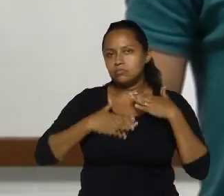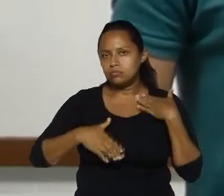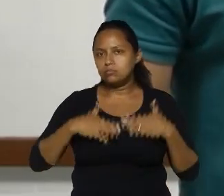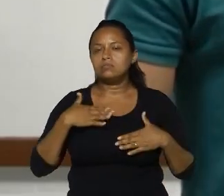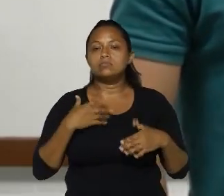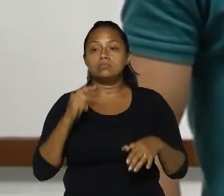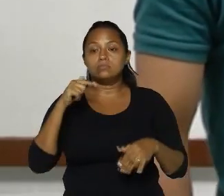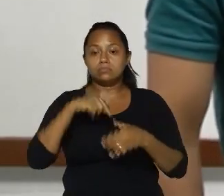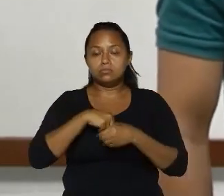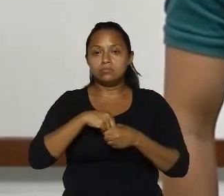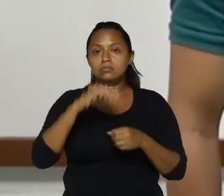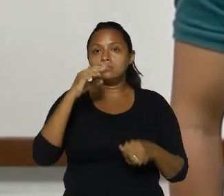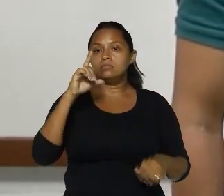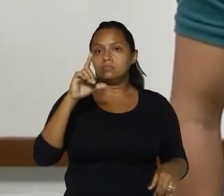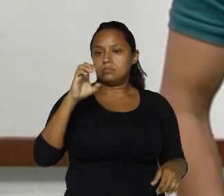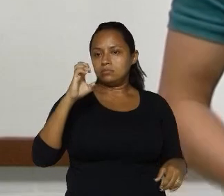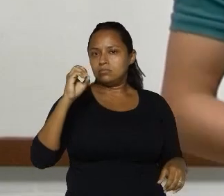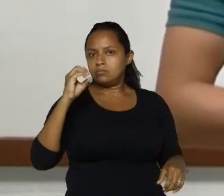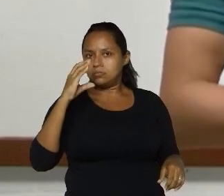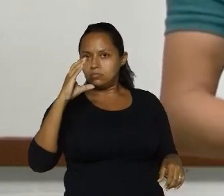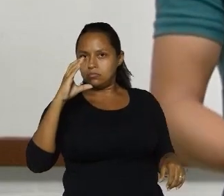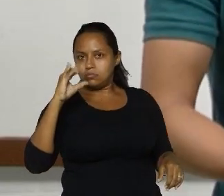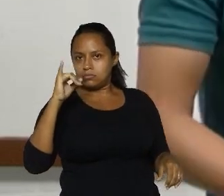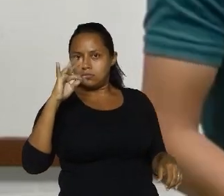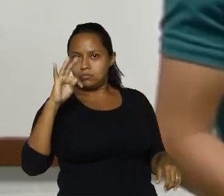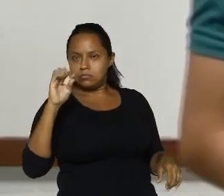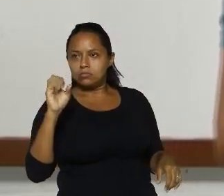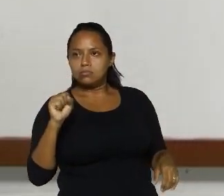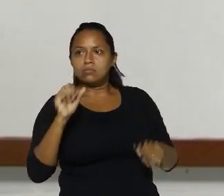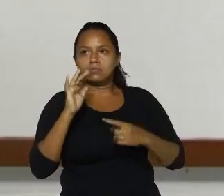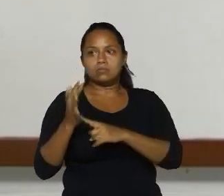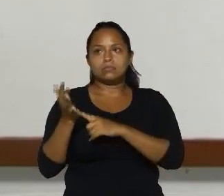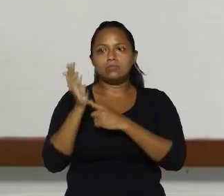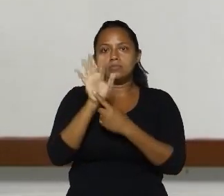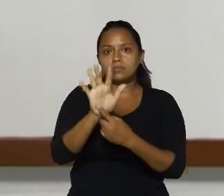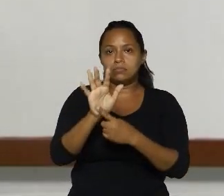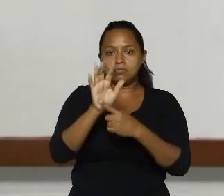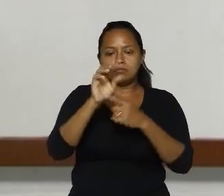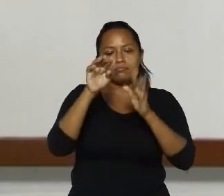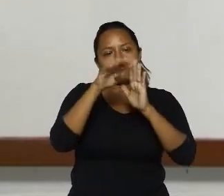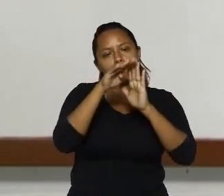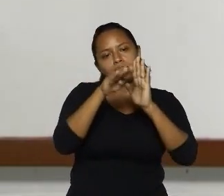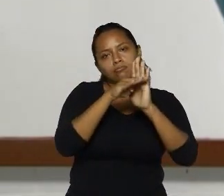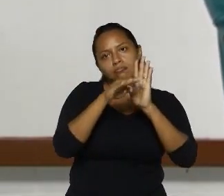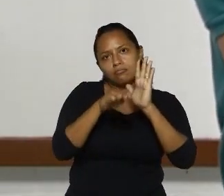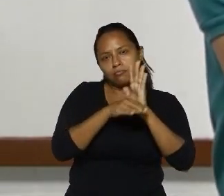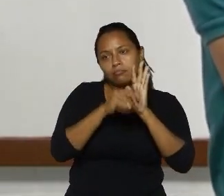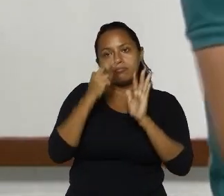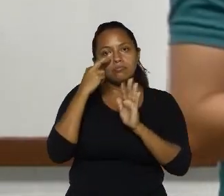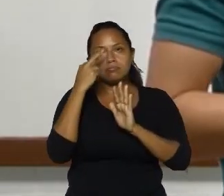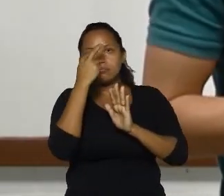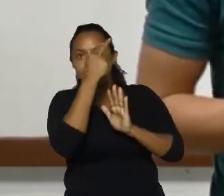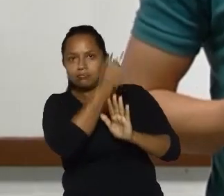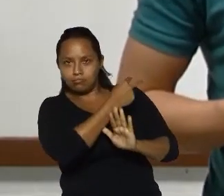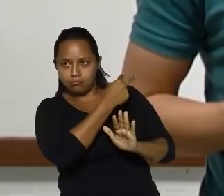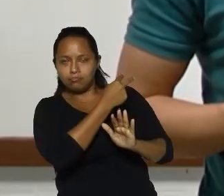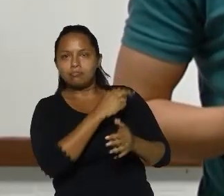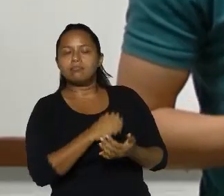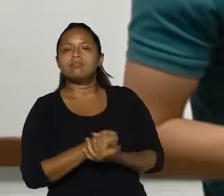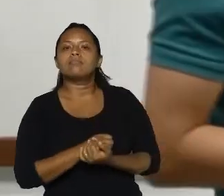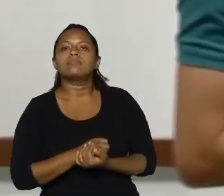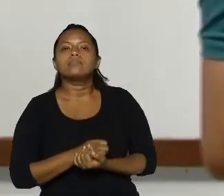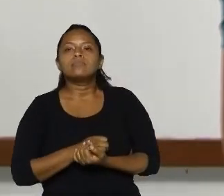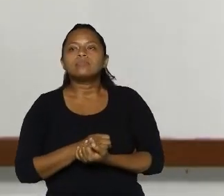Esses leucócitos ou glóbulos brancos, eles são representados por vários tipos de células, conforme vocês percebem aqui neste